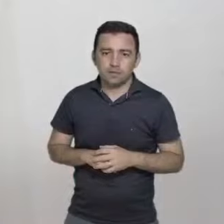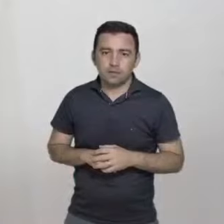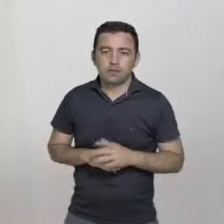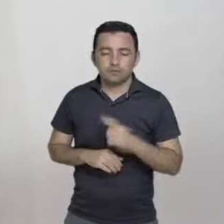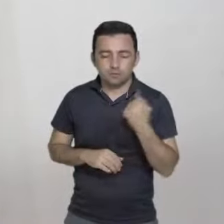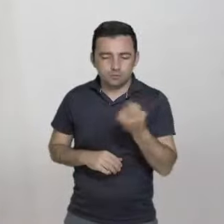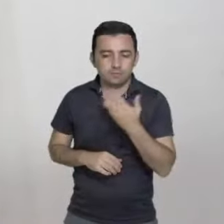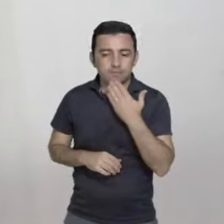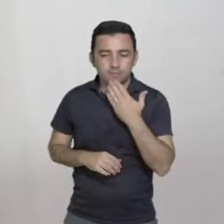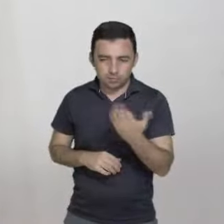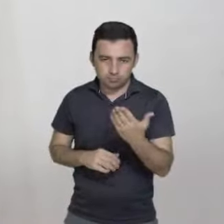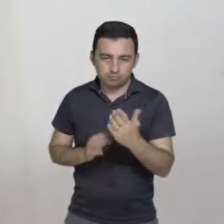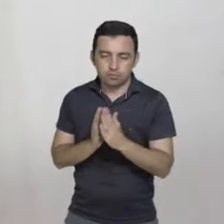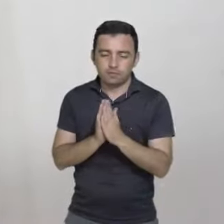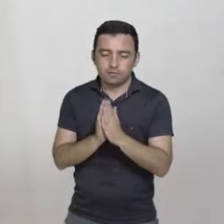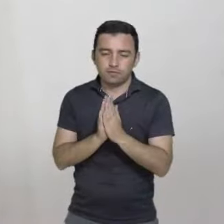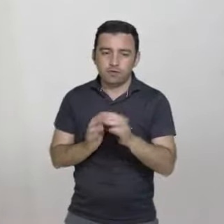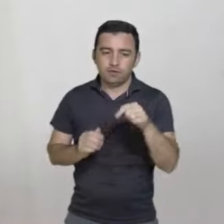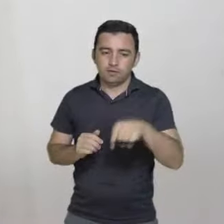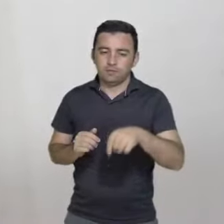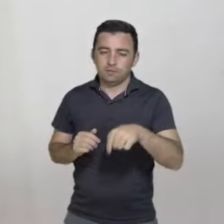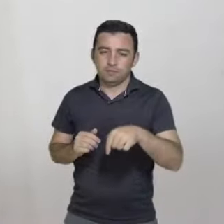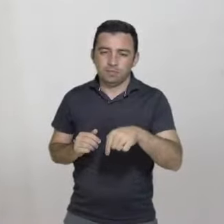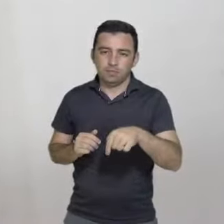pede aqui